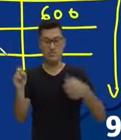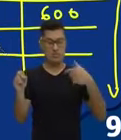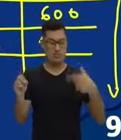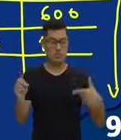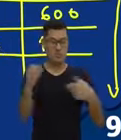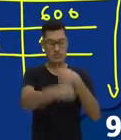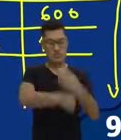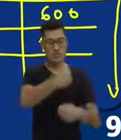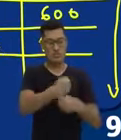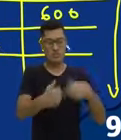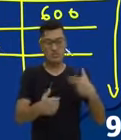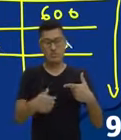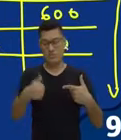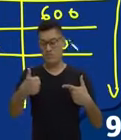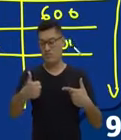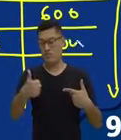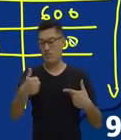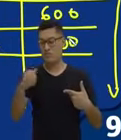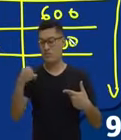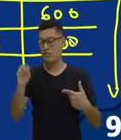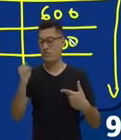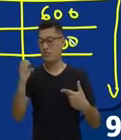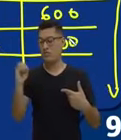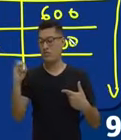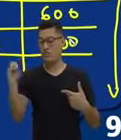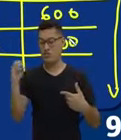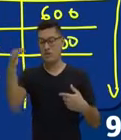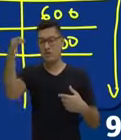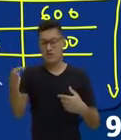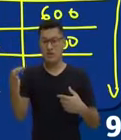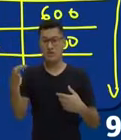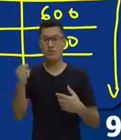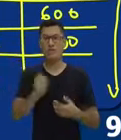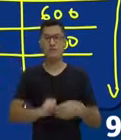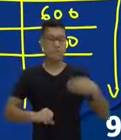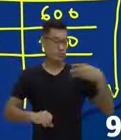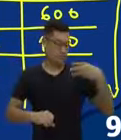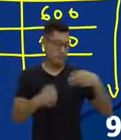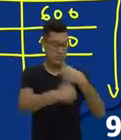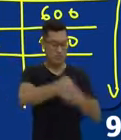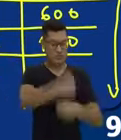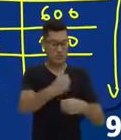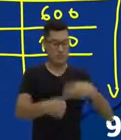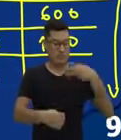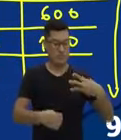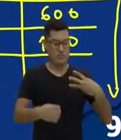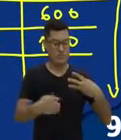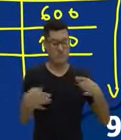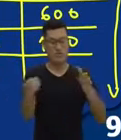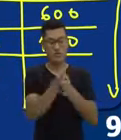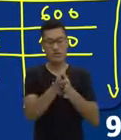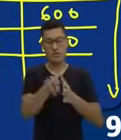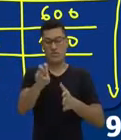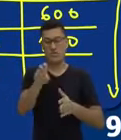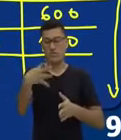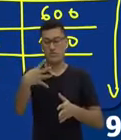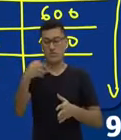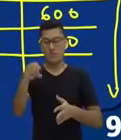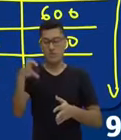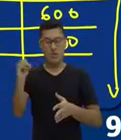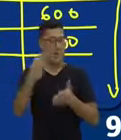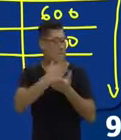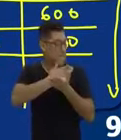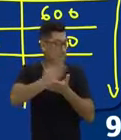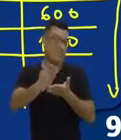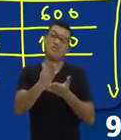2, 1.800, certo? E no ano 3, aí eu já chego em 5.400, já passou do que eu